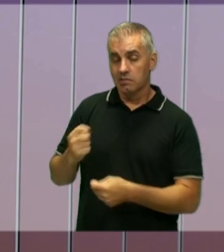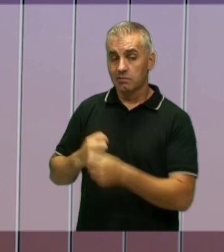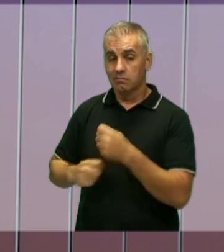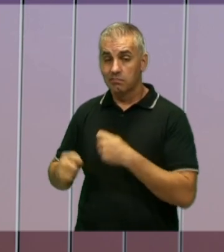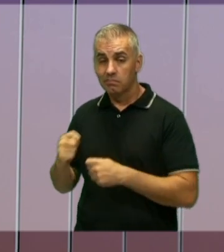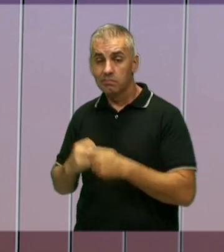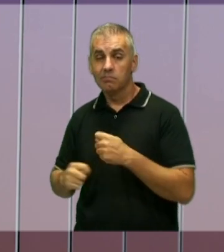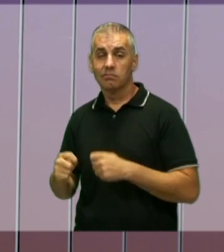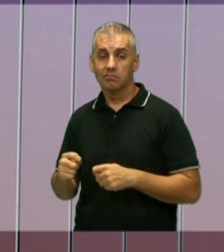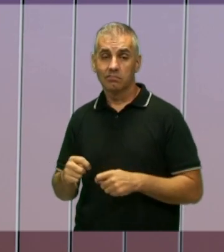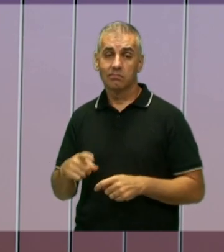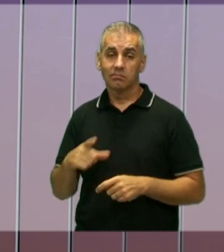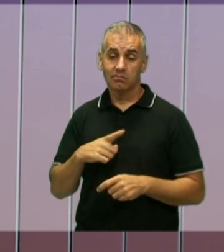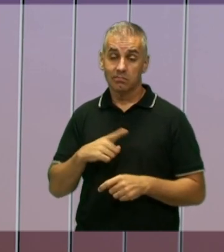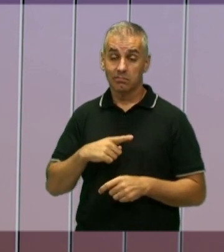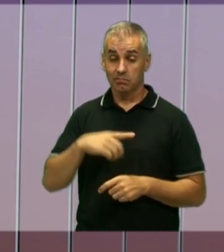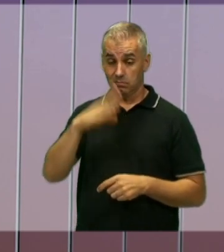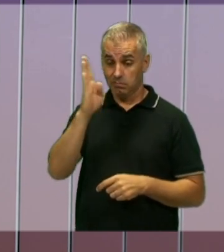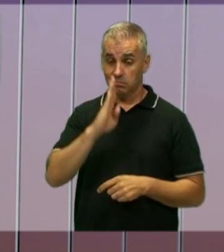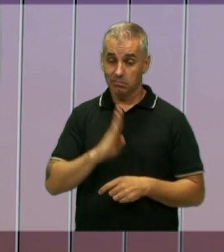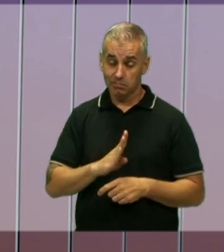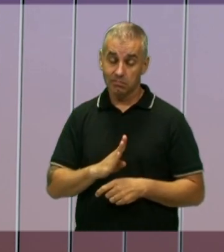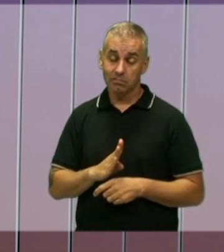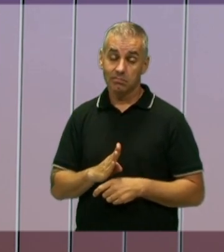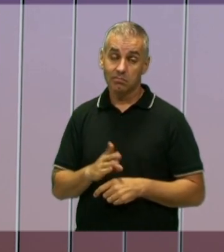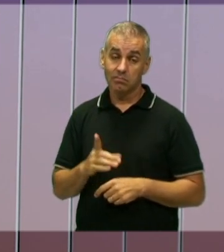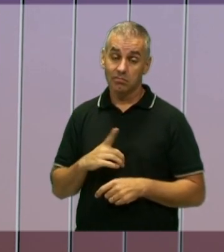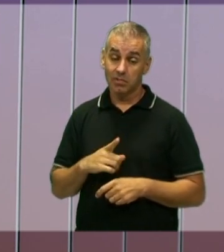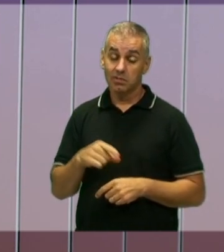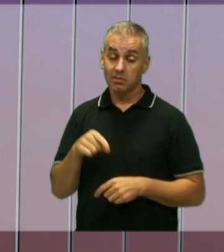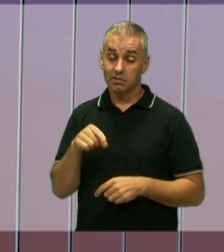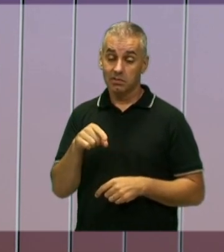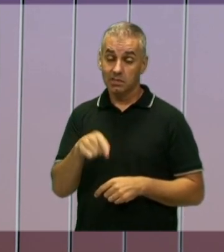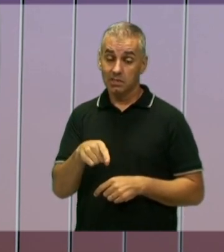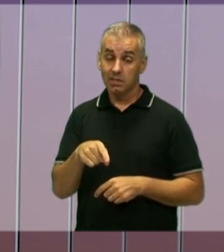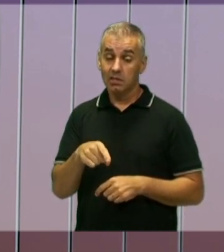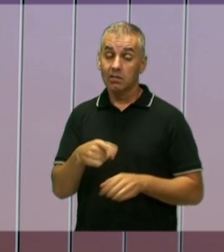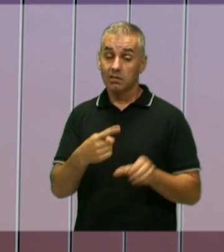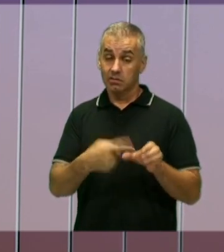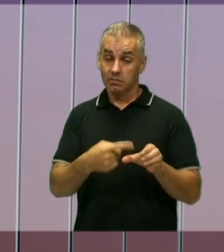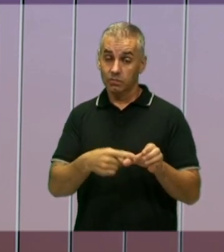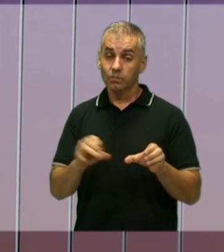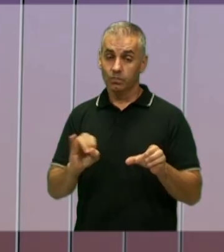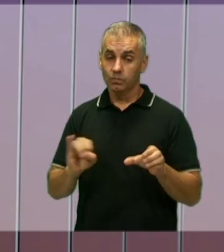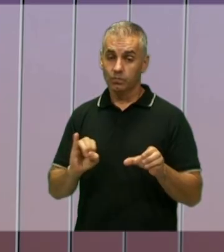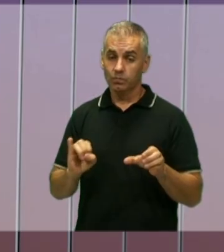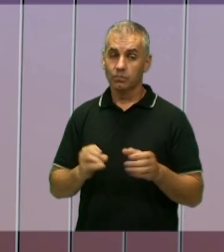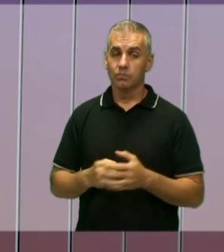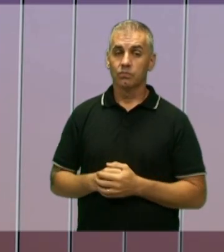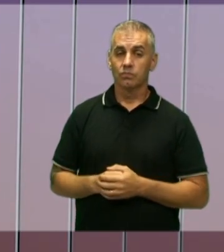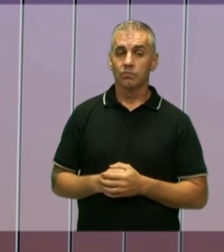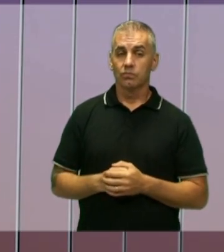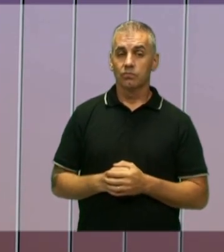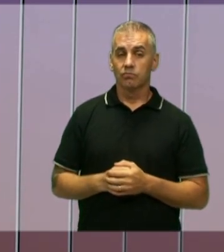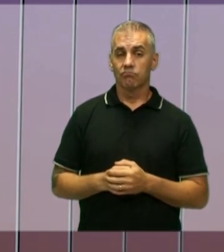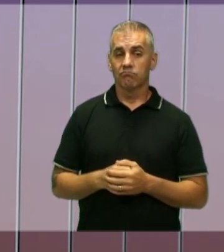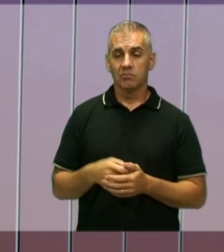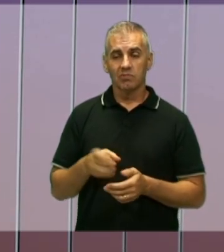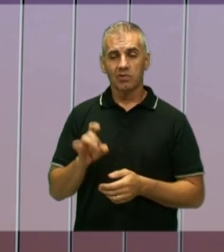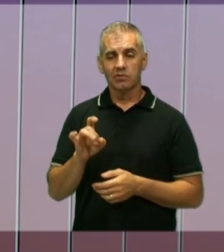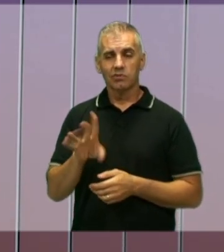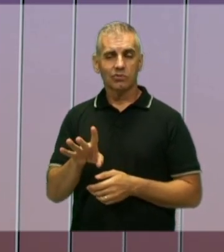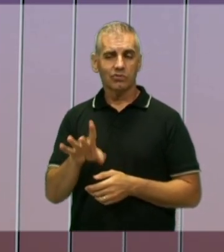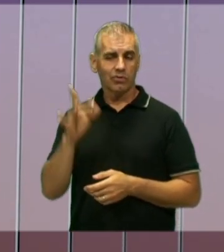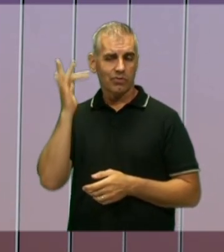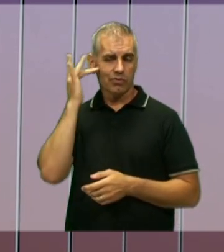Isso é evidente no país. Só que especificamente em se tratando de Itajaí, e aí eu falo que não é uma previsão, são sucessões de